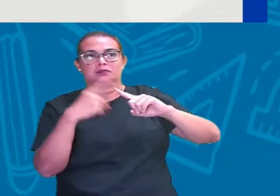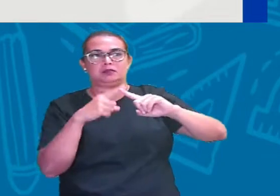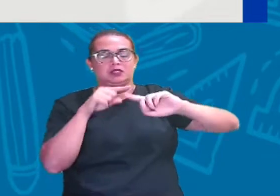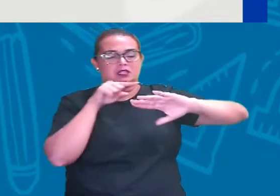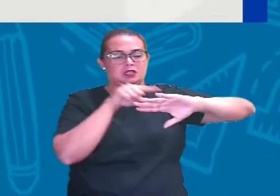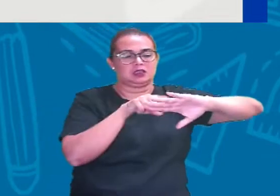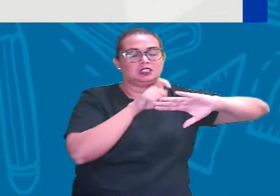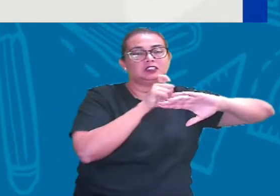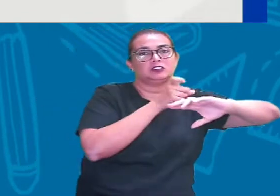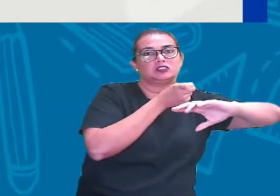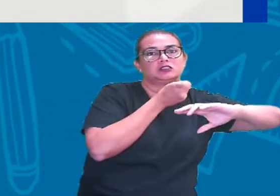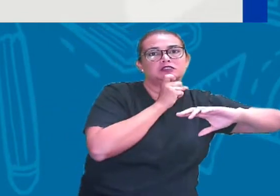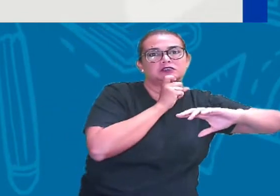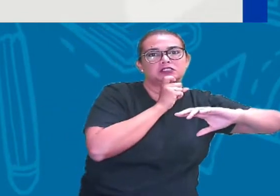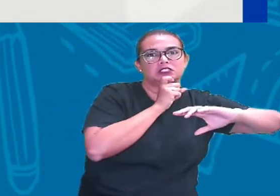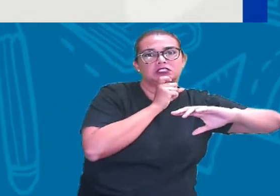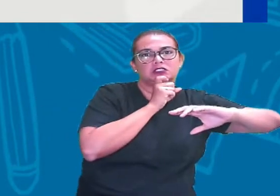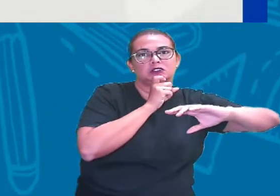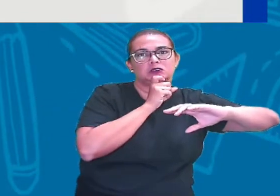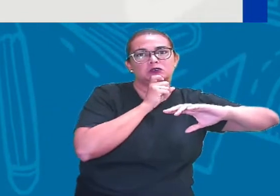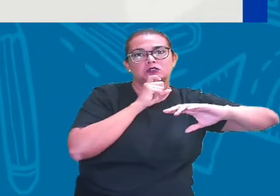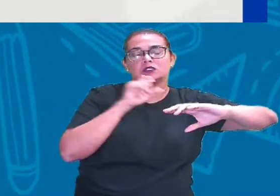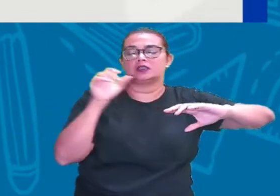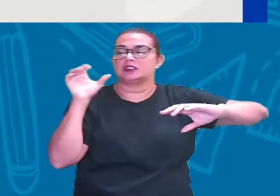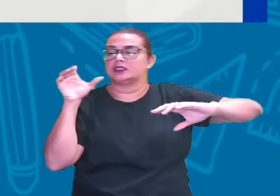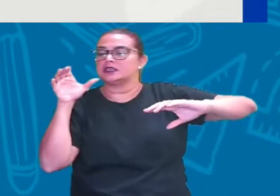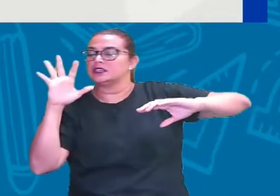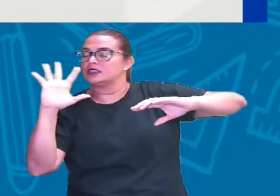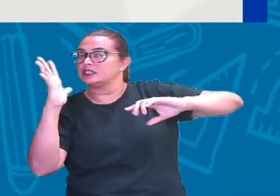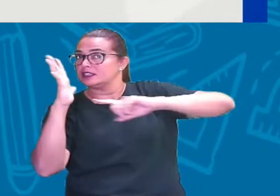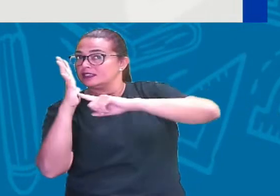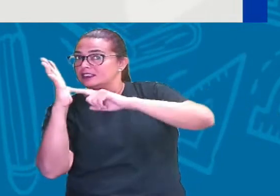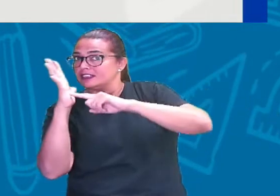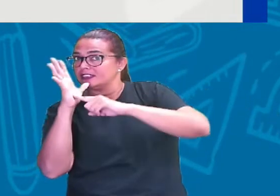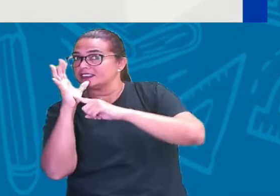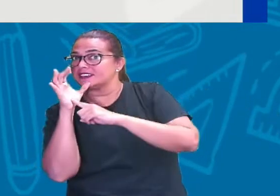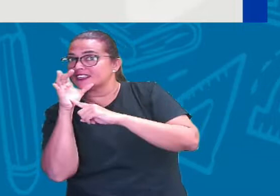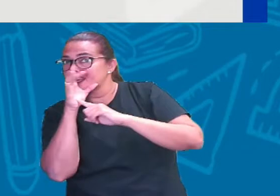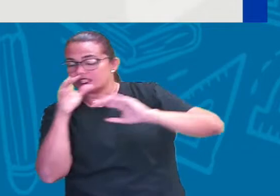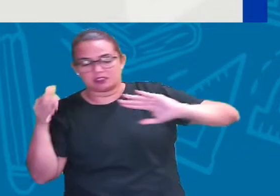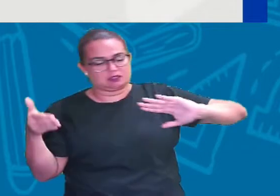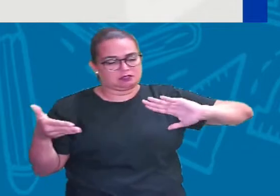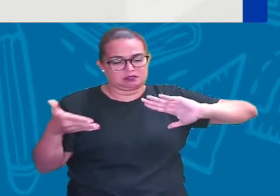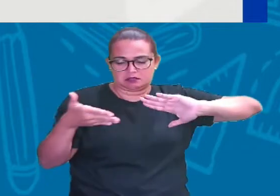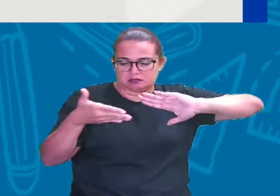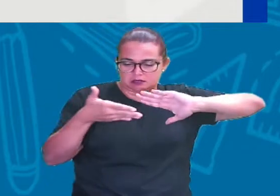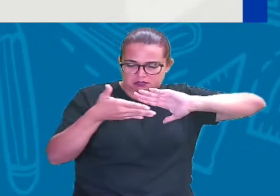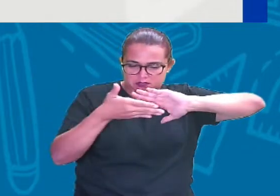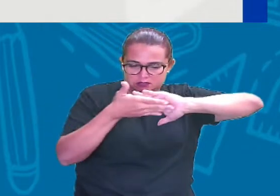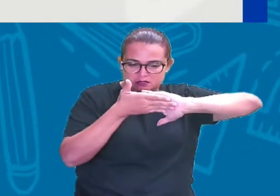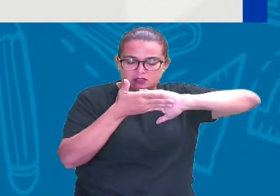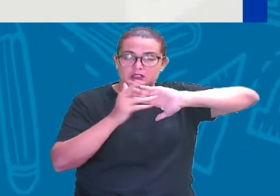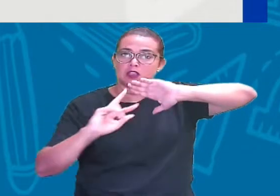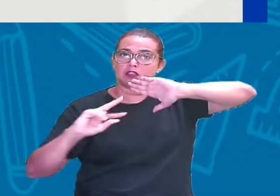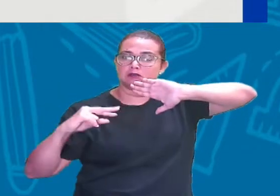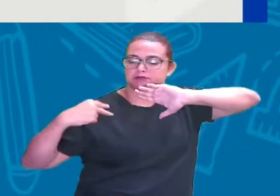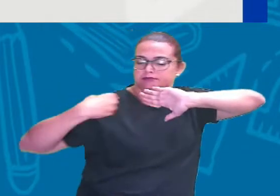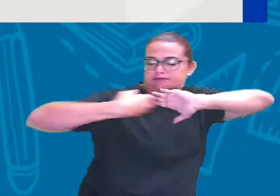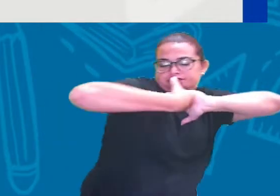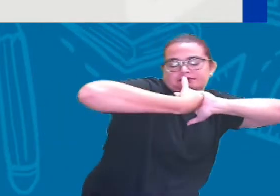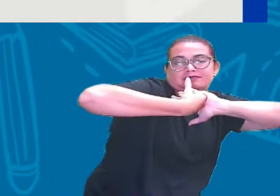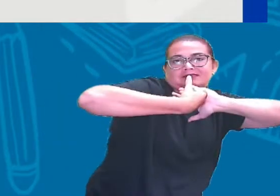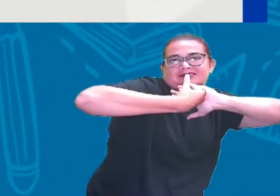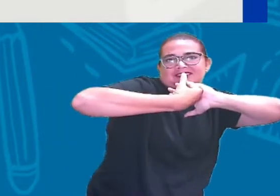grau da pessoa que está com a mão mais quente para outra que vai receber esse calor mais frio. Então depois vai ter